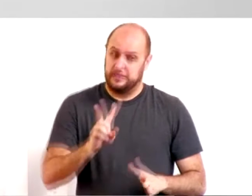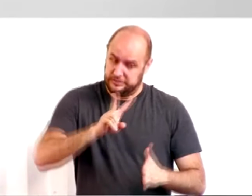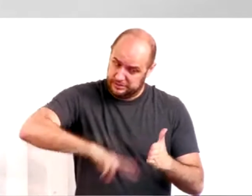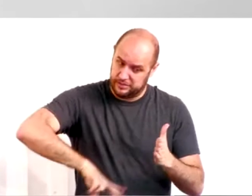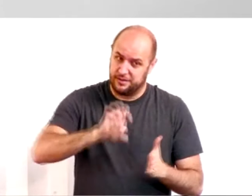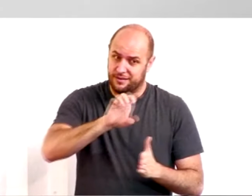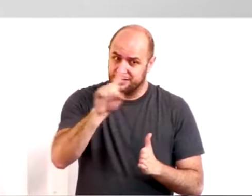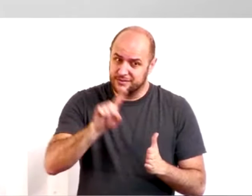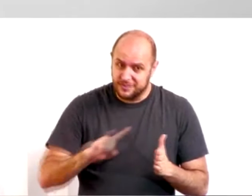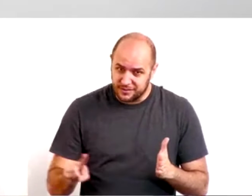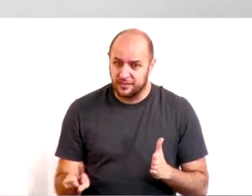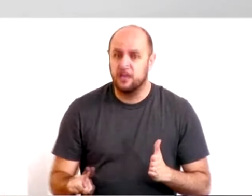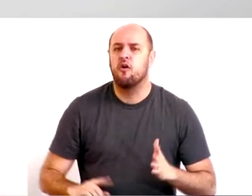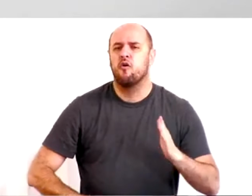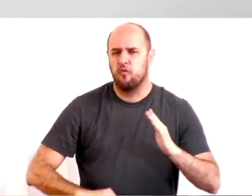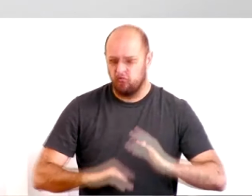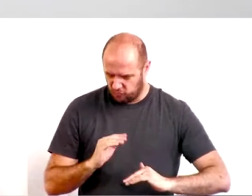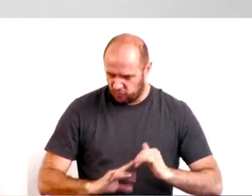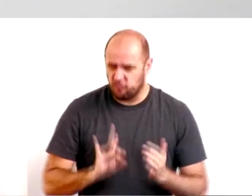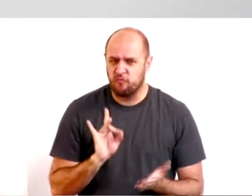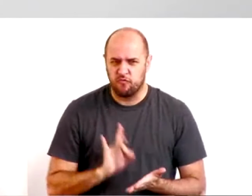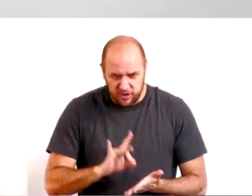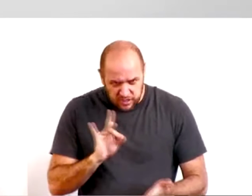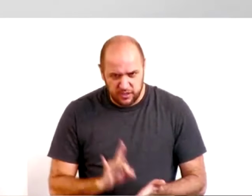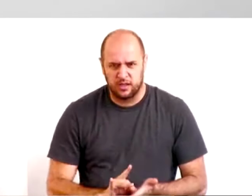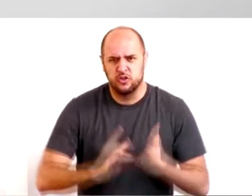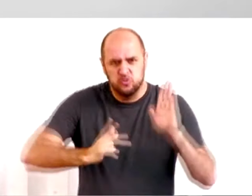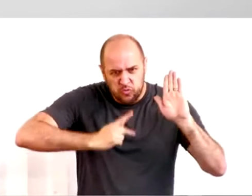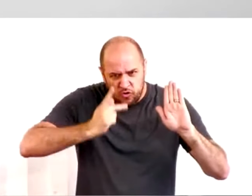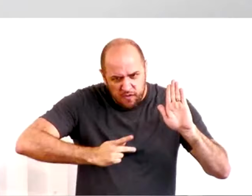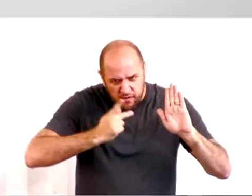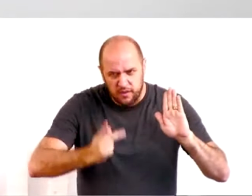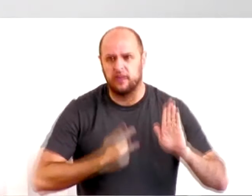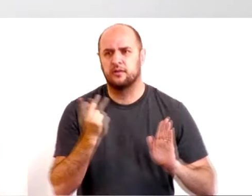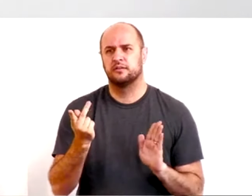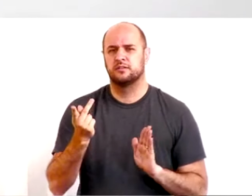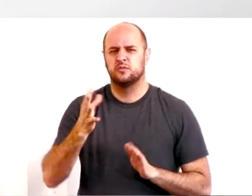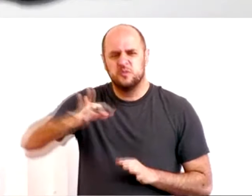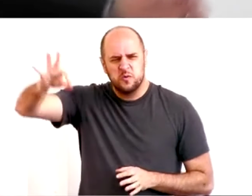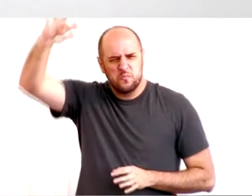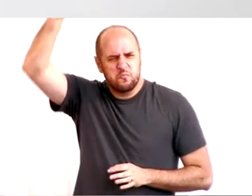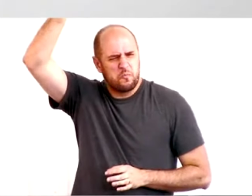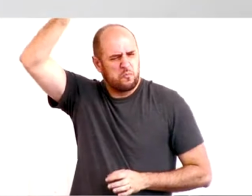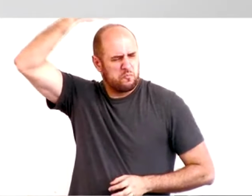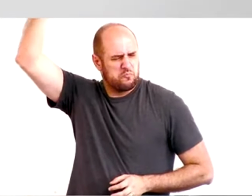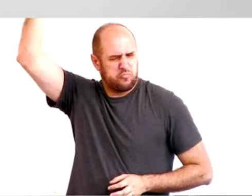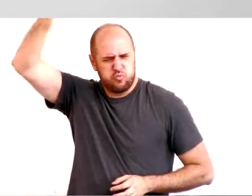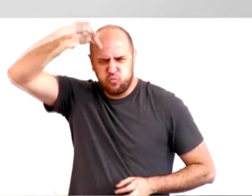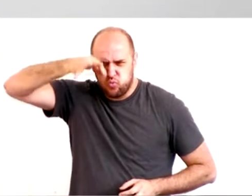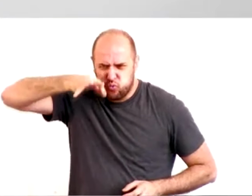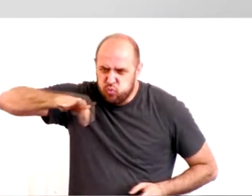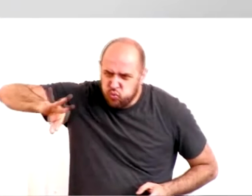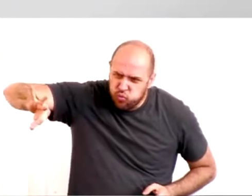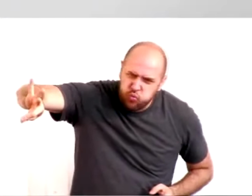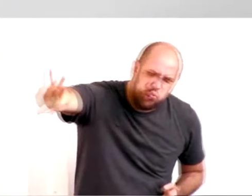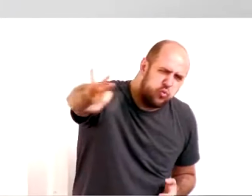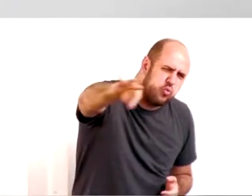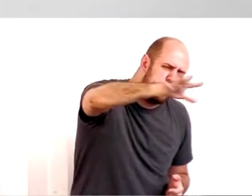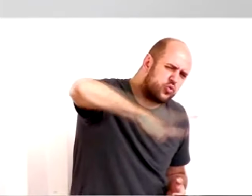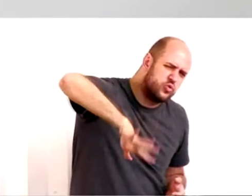é cumprida, e o Espírito de Deus é derramado sobre toda a carne, através